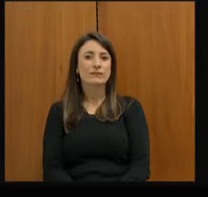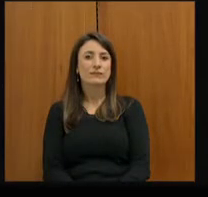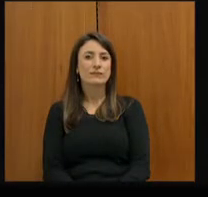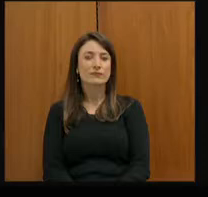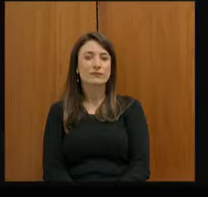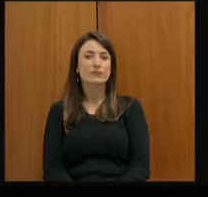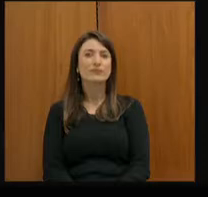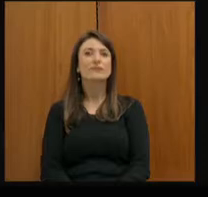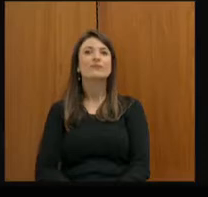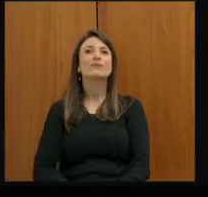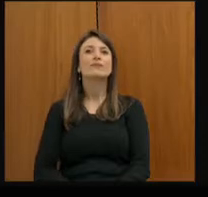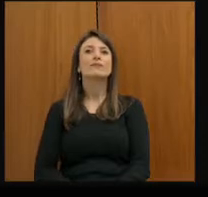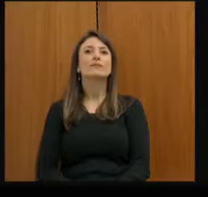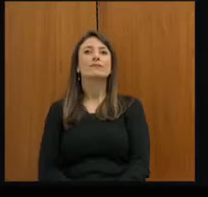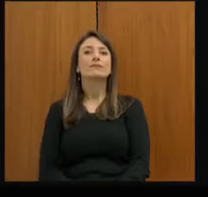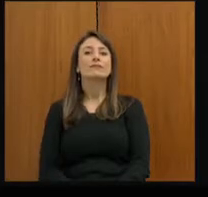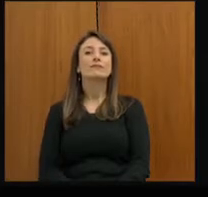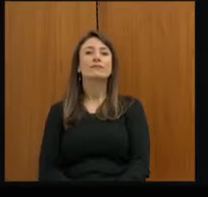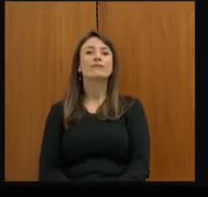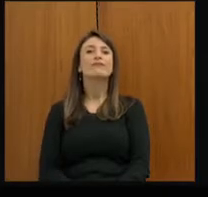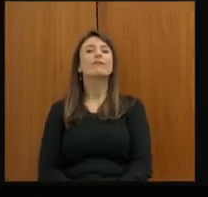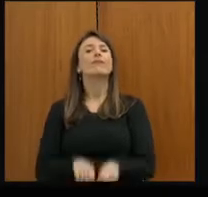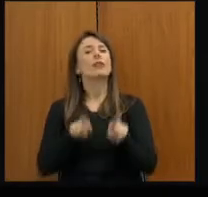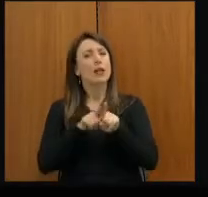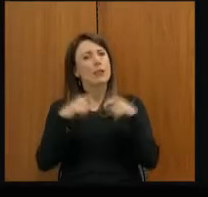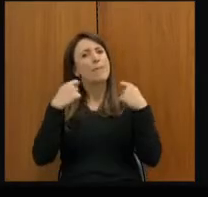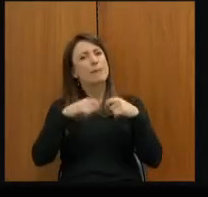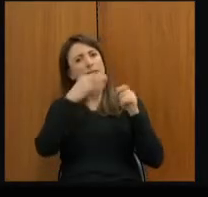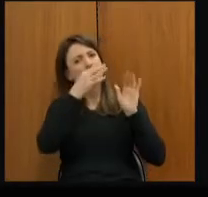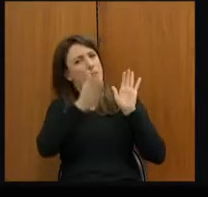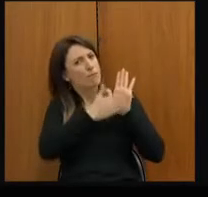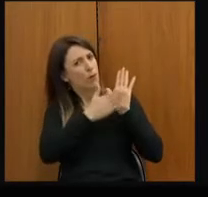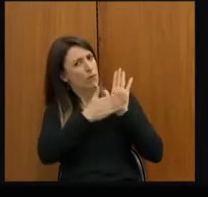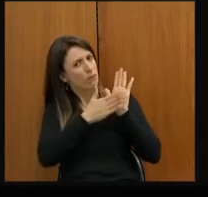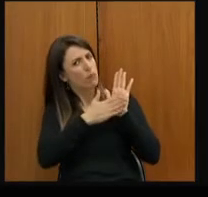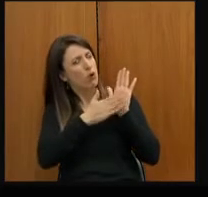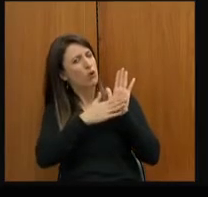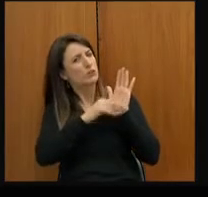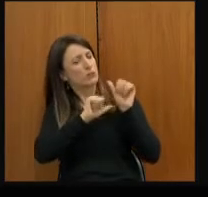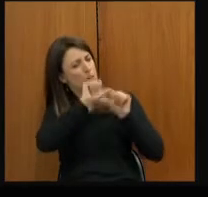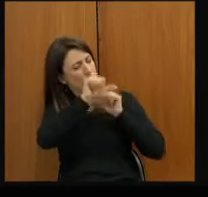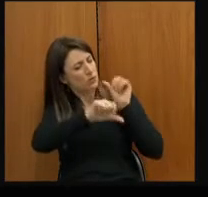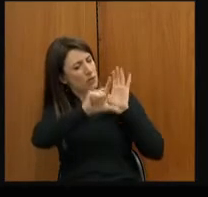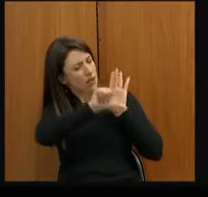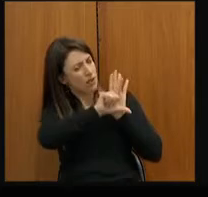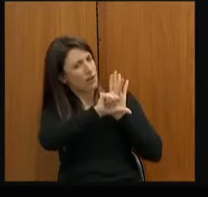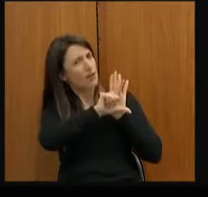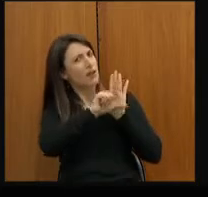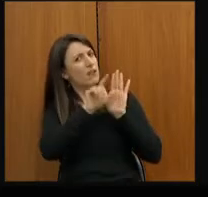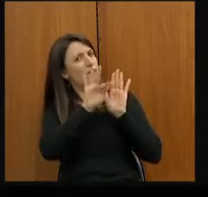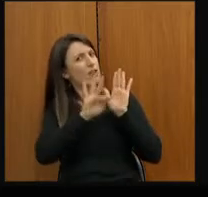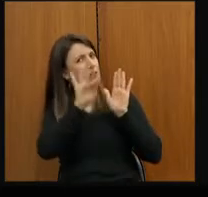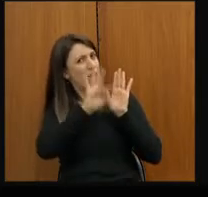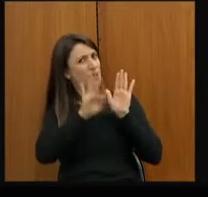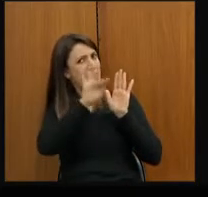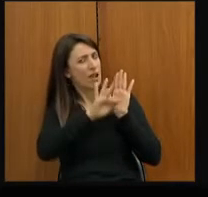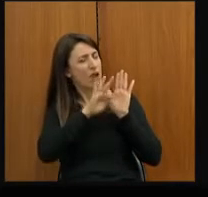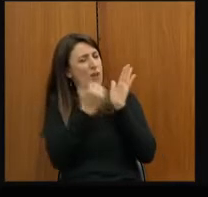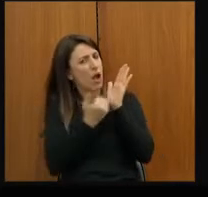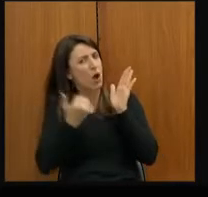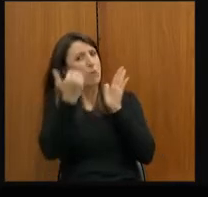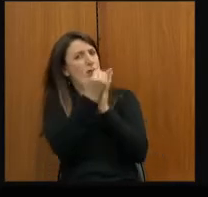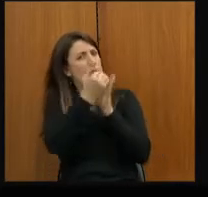e nós temos que ter uma proposta de alteração Legislativa Federal para aumento das penas previstas para